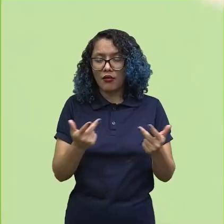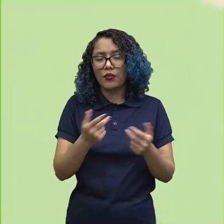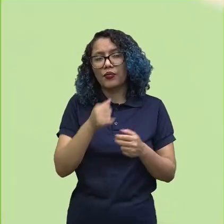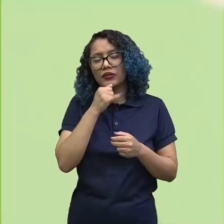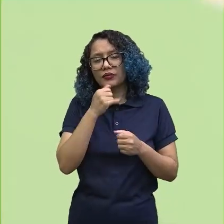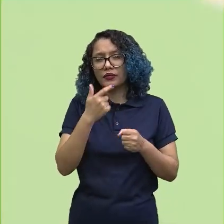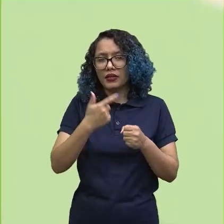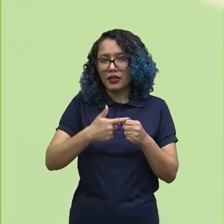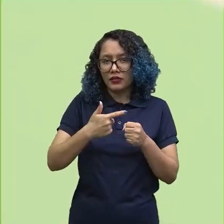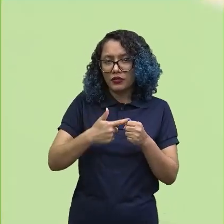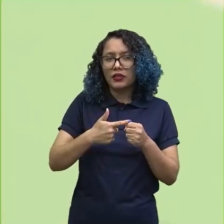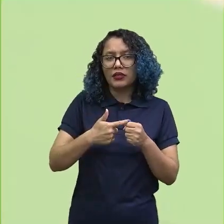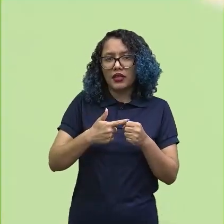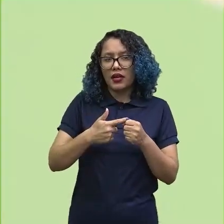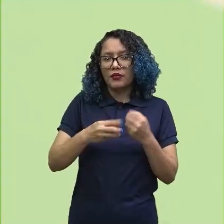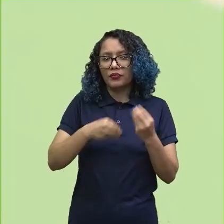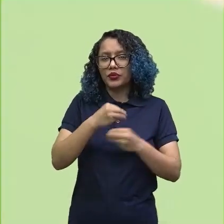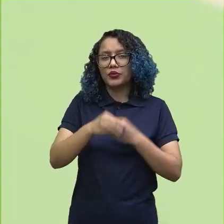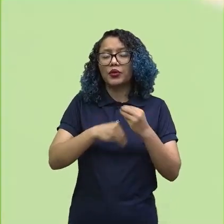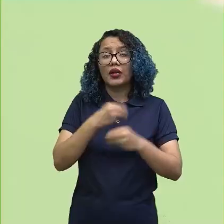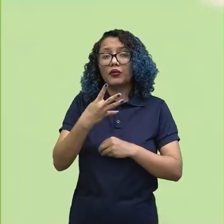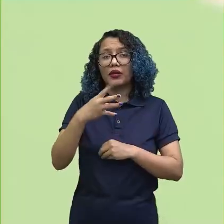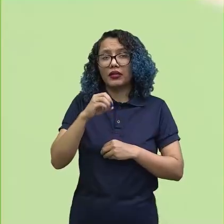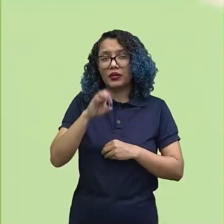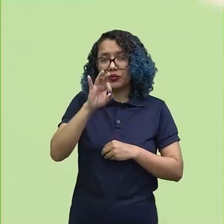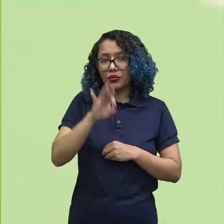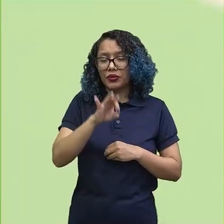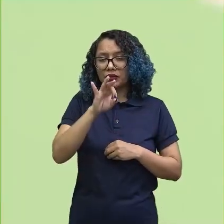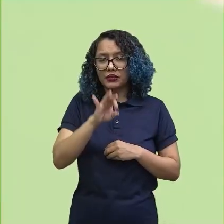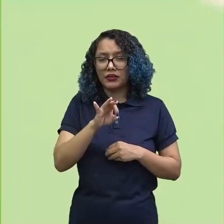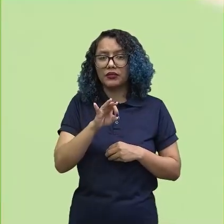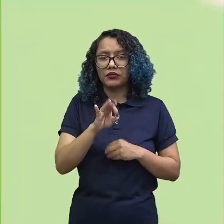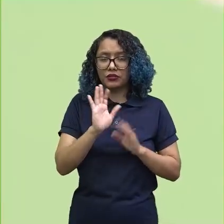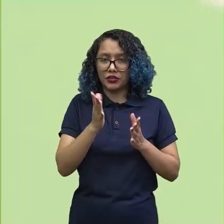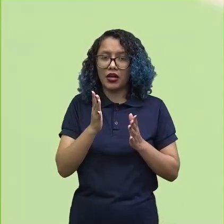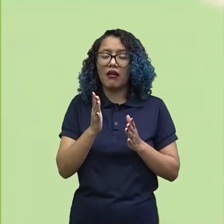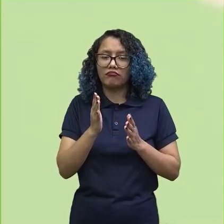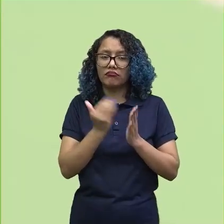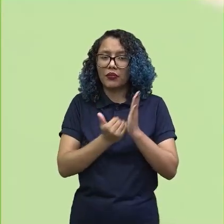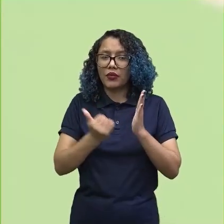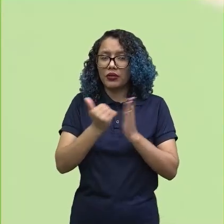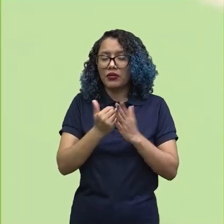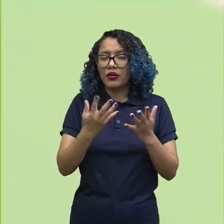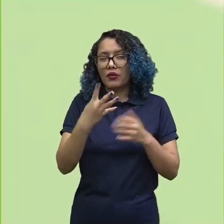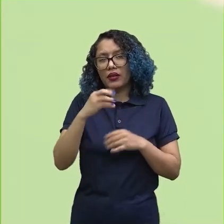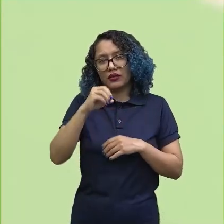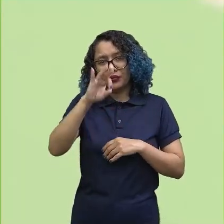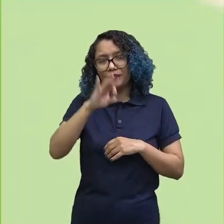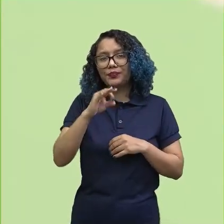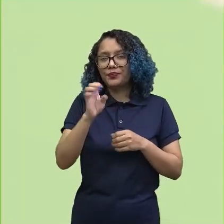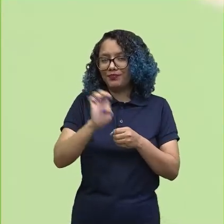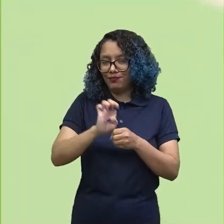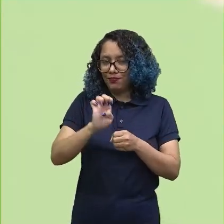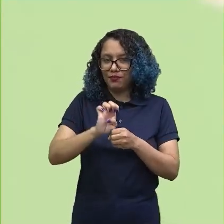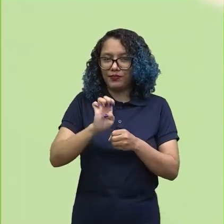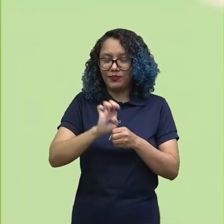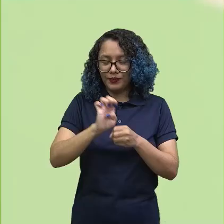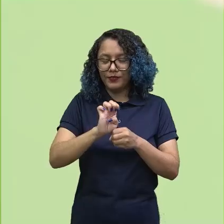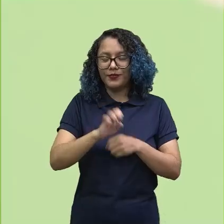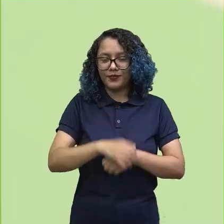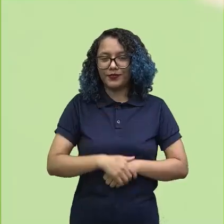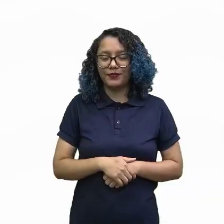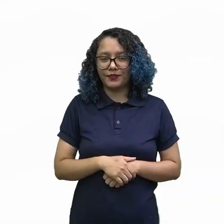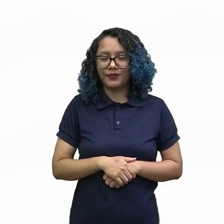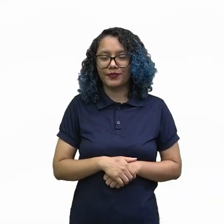exemplo, ela é misturada com 40% hoje, né? Já aumentou o nível, é misturada com 40% de etanol. E nós temos também agora